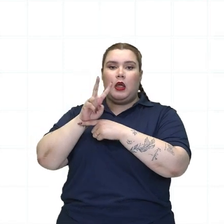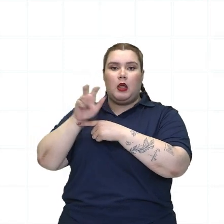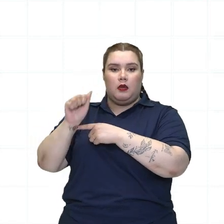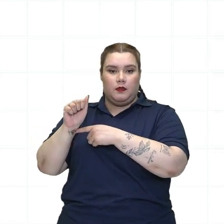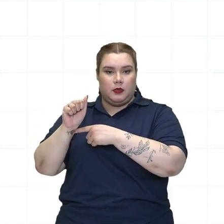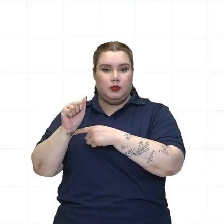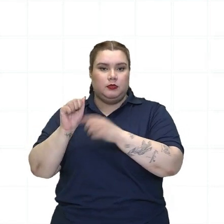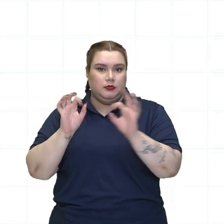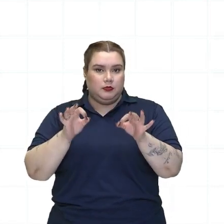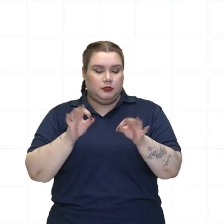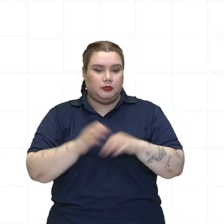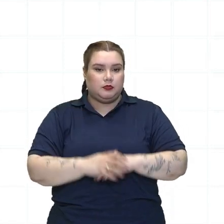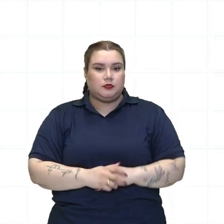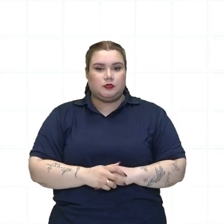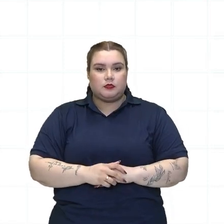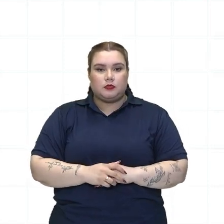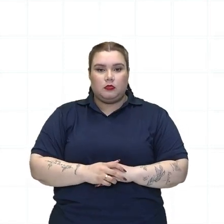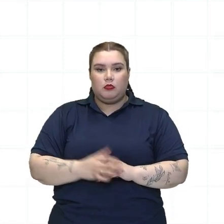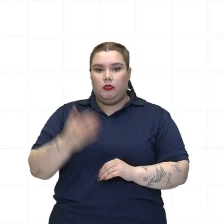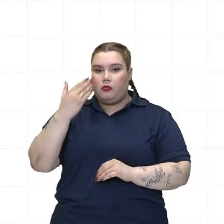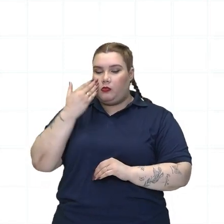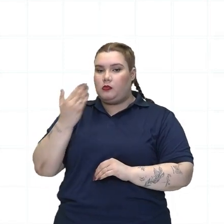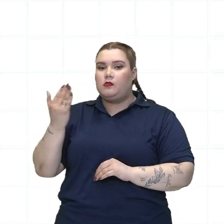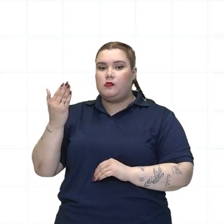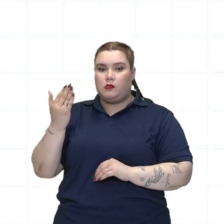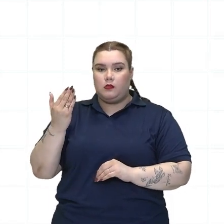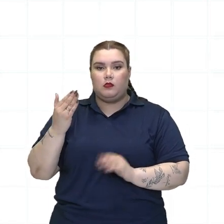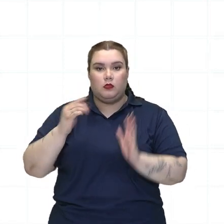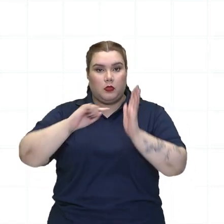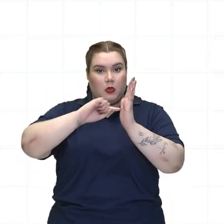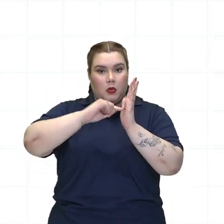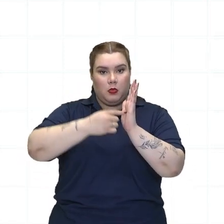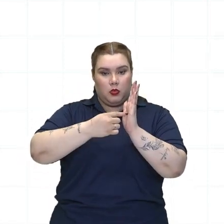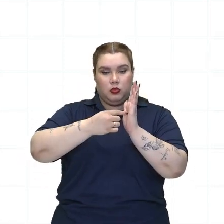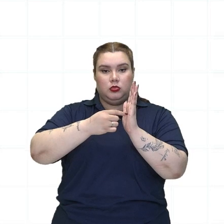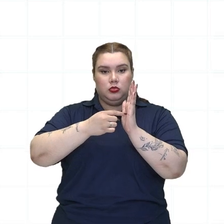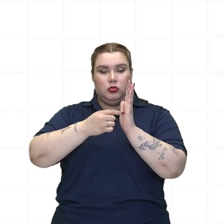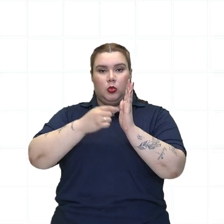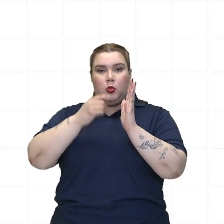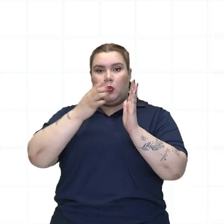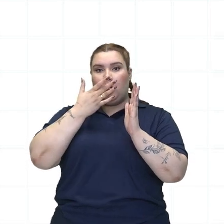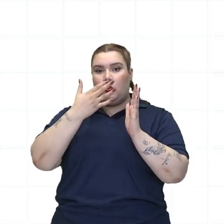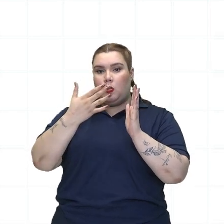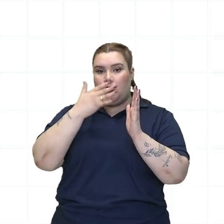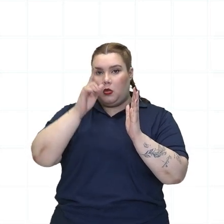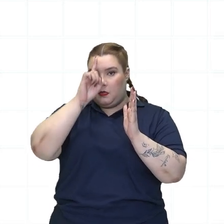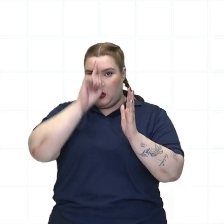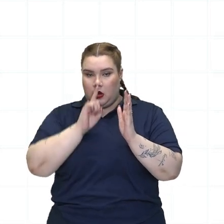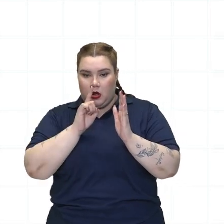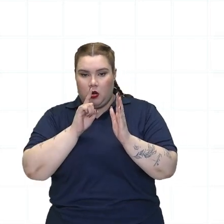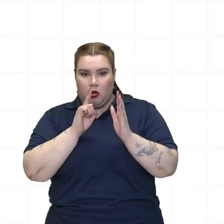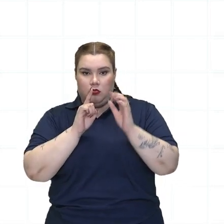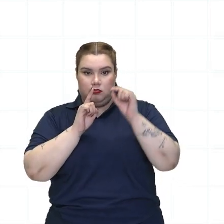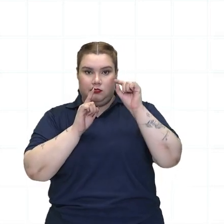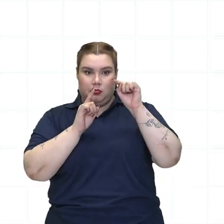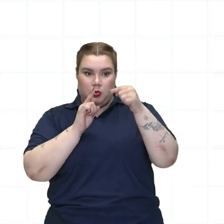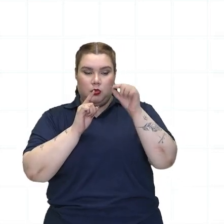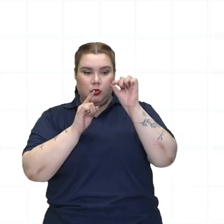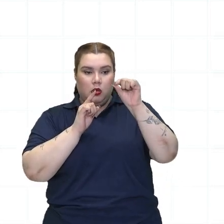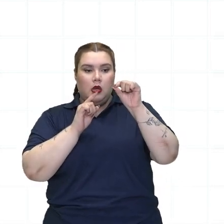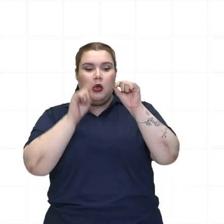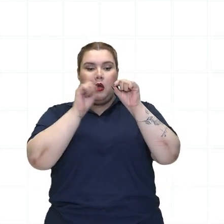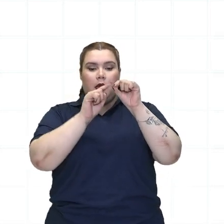aqui um pouquinho mais, ó. Isso que você está vendo aí em branco, próximo ao ponto amarelo, é o